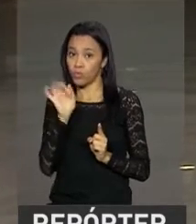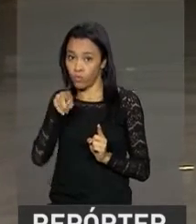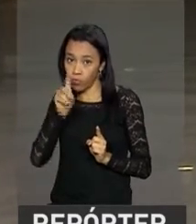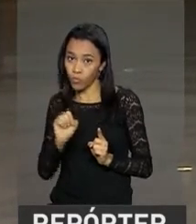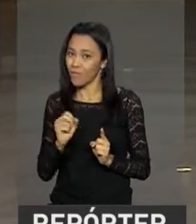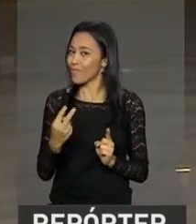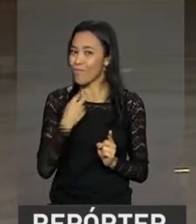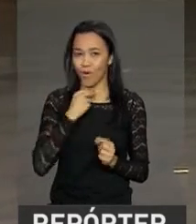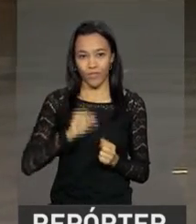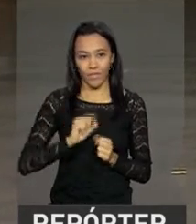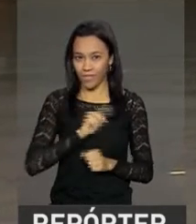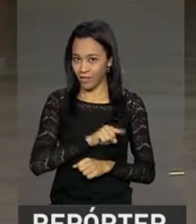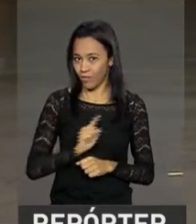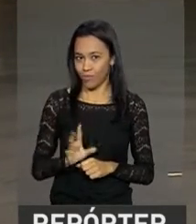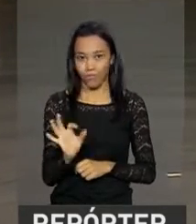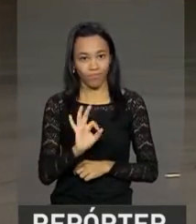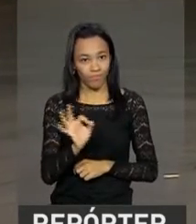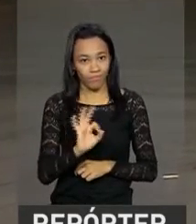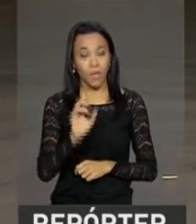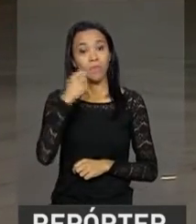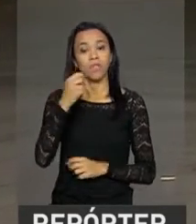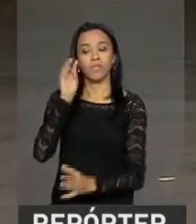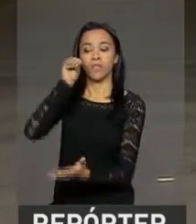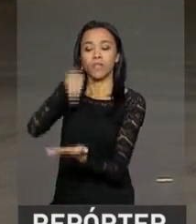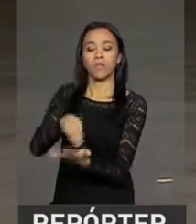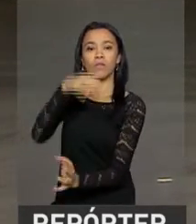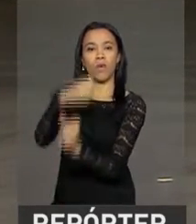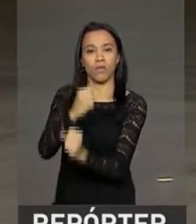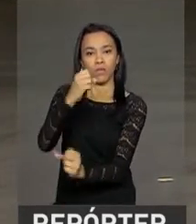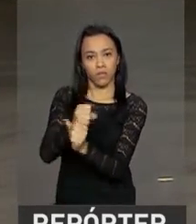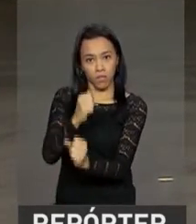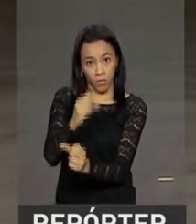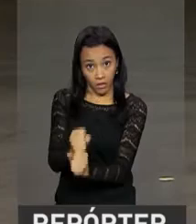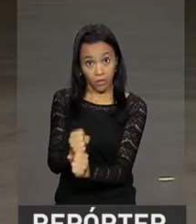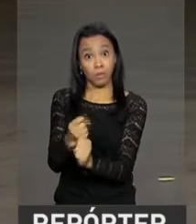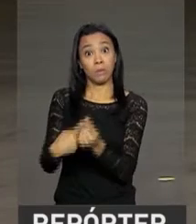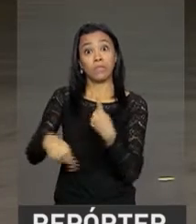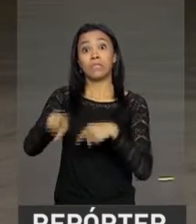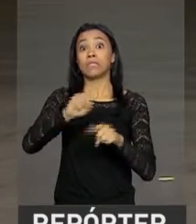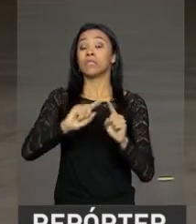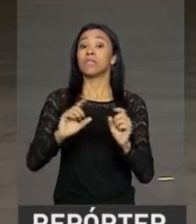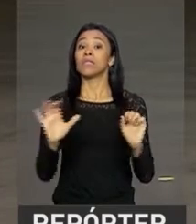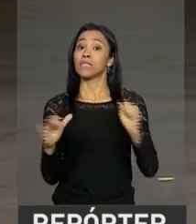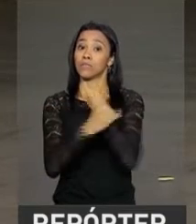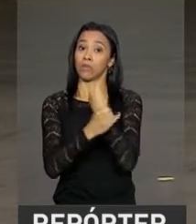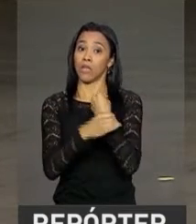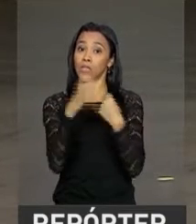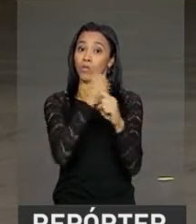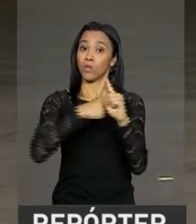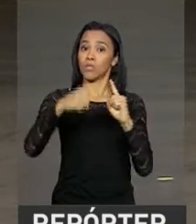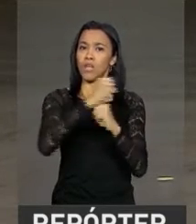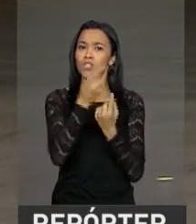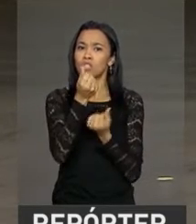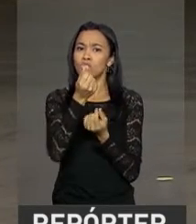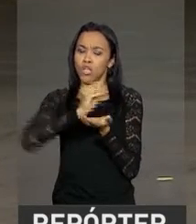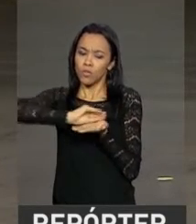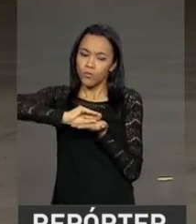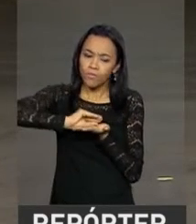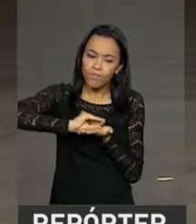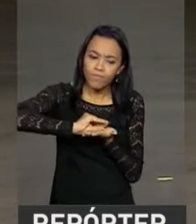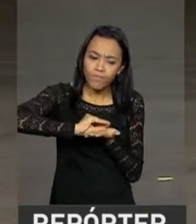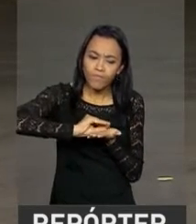mais isso até que constem no orçamento fiscal e da seguridade social recursos específicos para cobrir